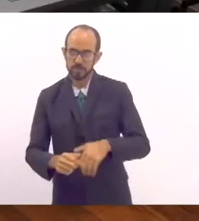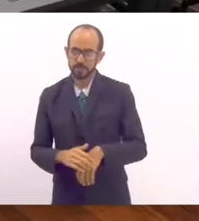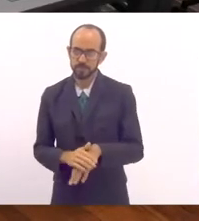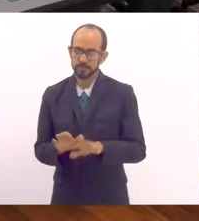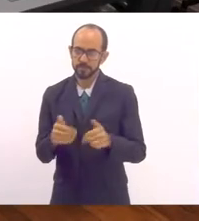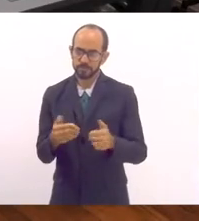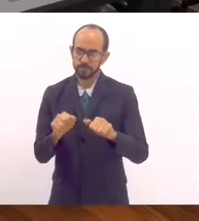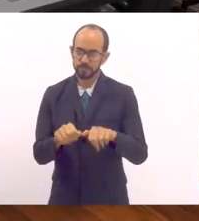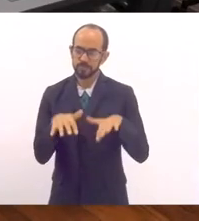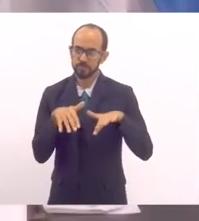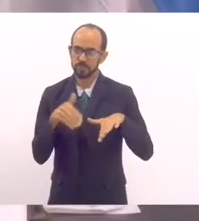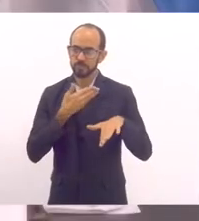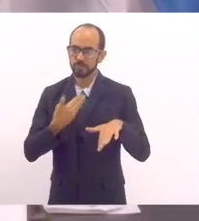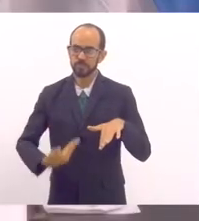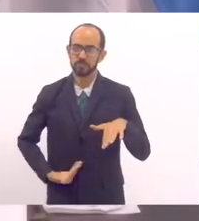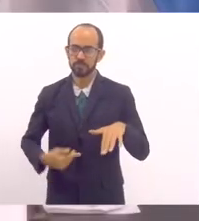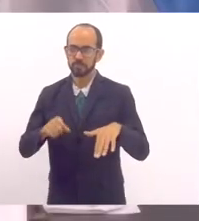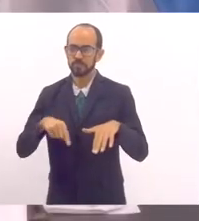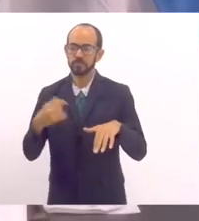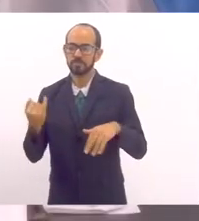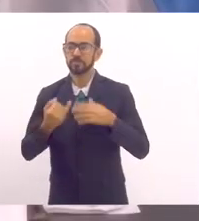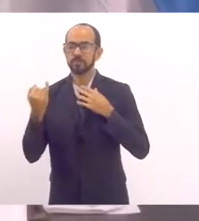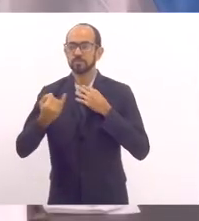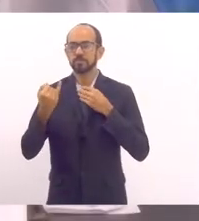audiência pública, eu acho que